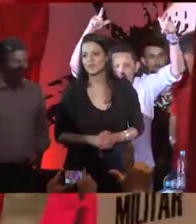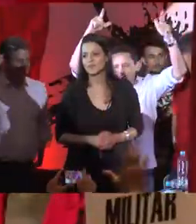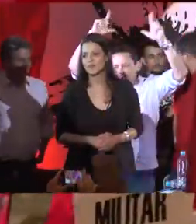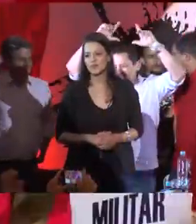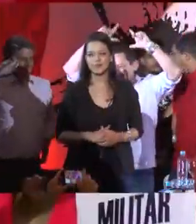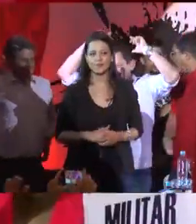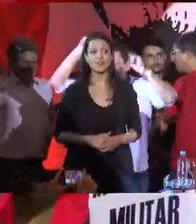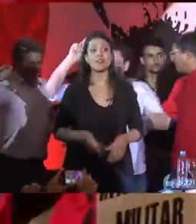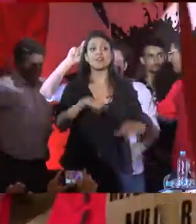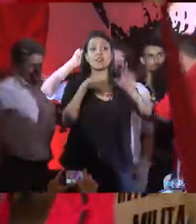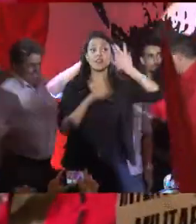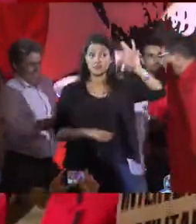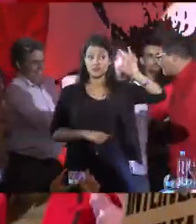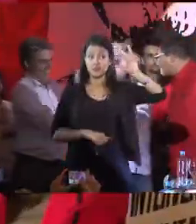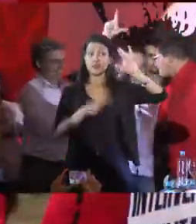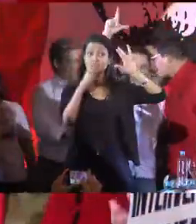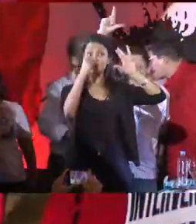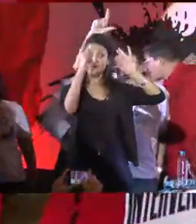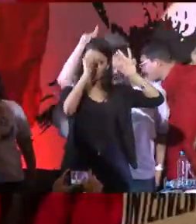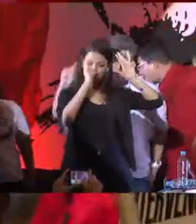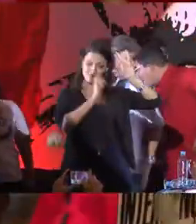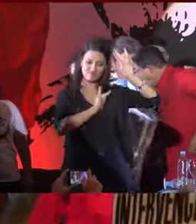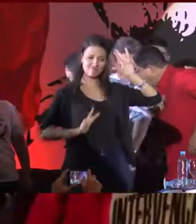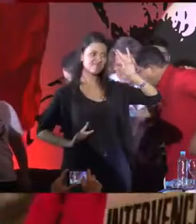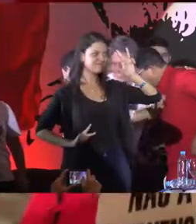É Lula 2018!